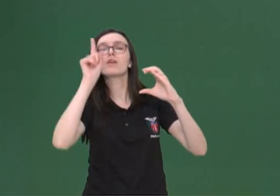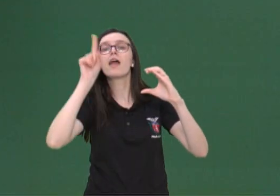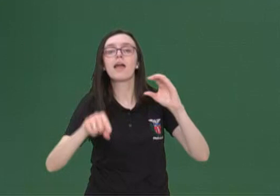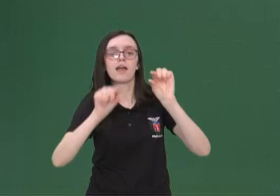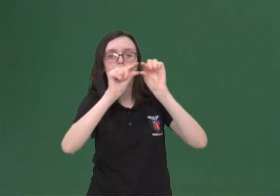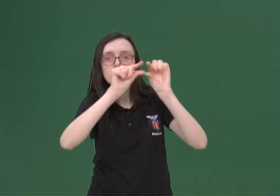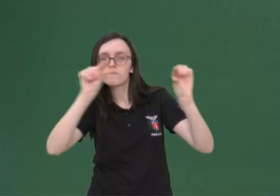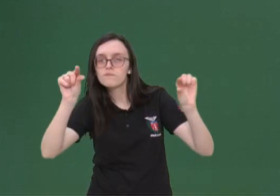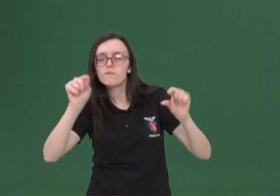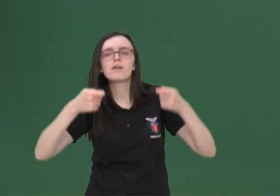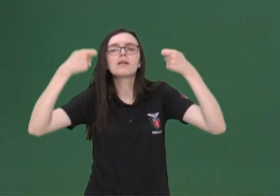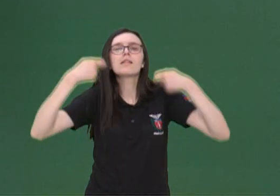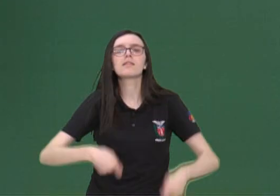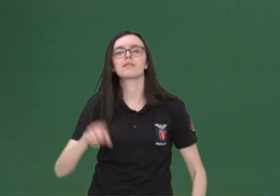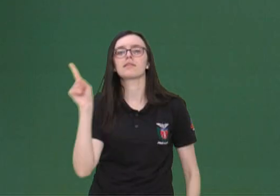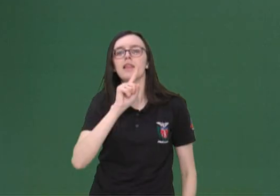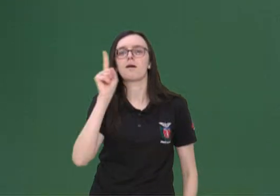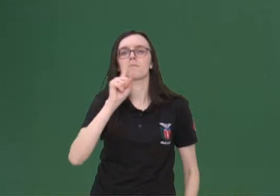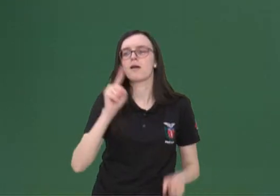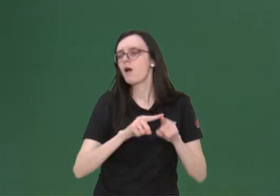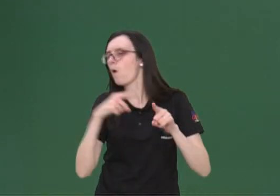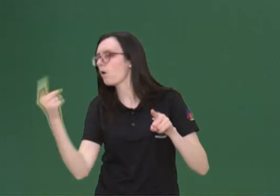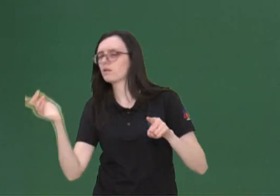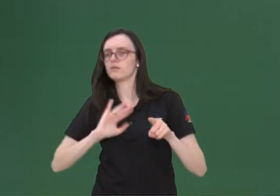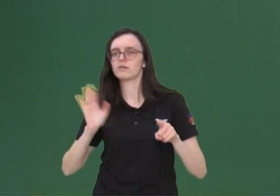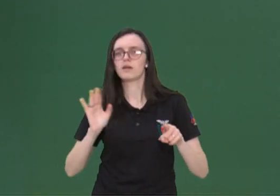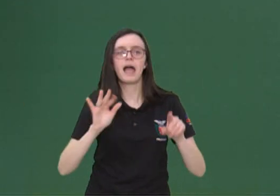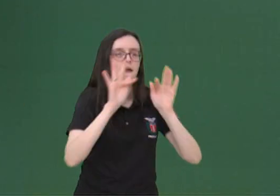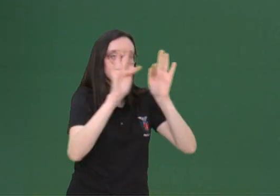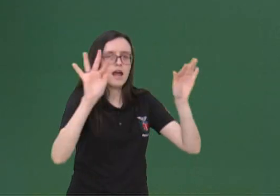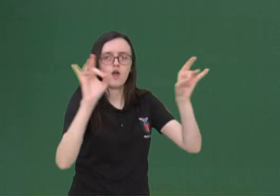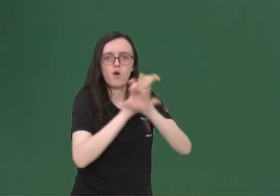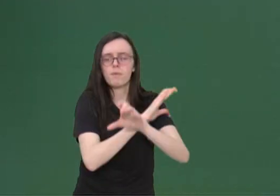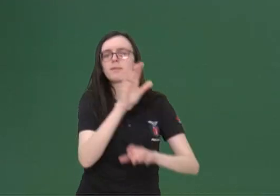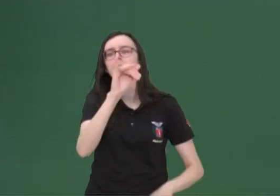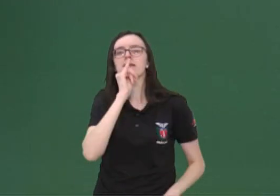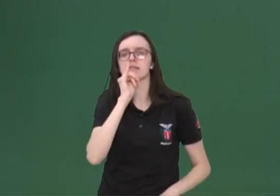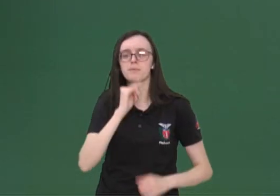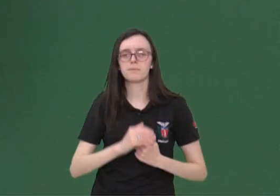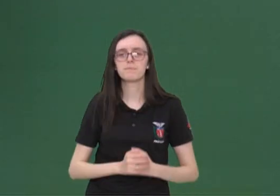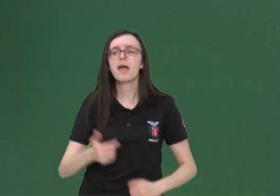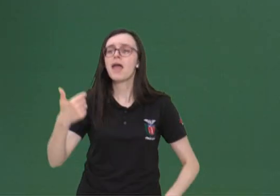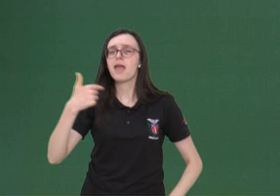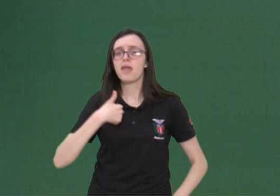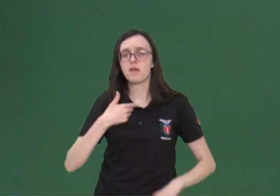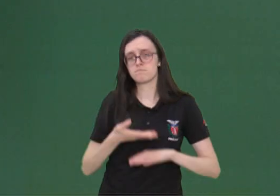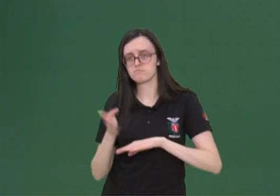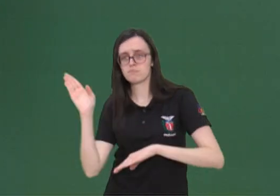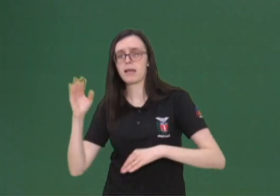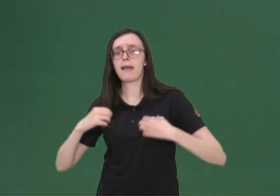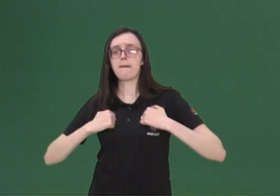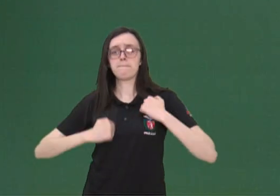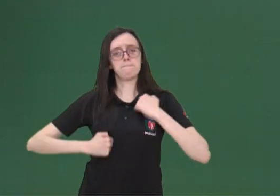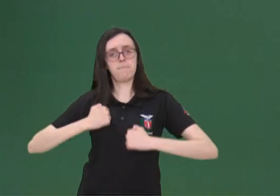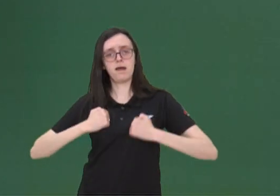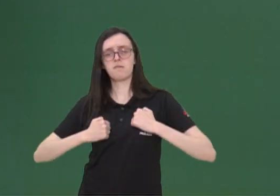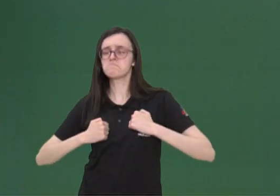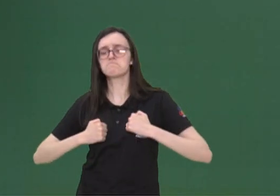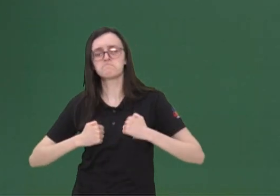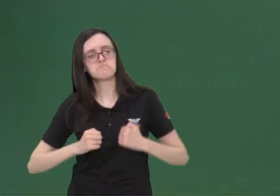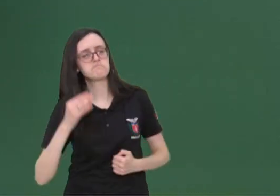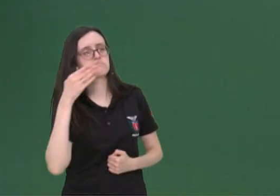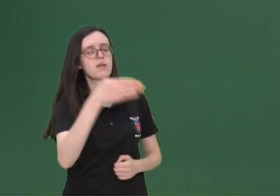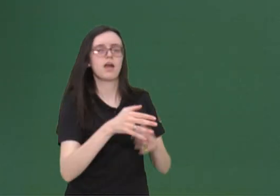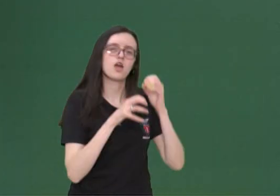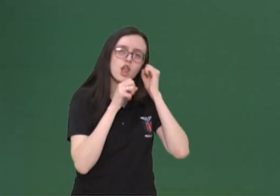que não precisa da outra para existir. Por exemplo, eu fui tomar banho e fui dormir. Então,